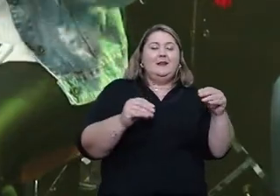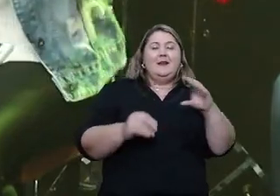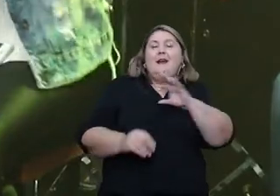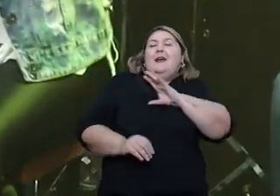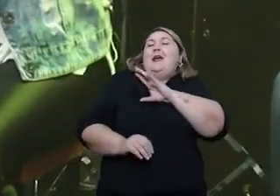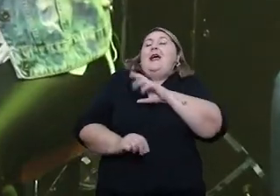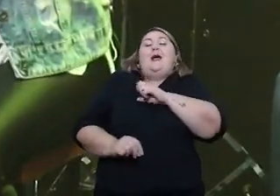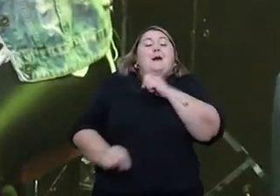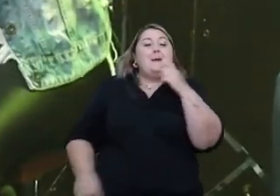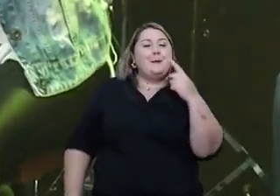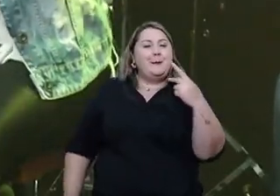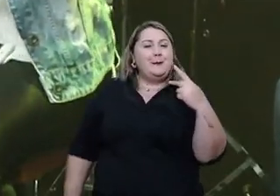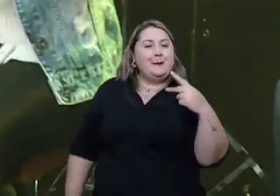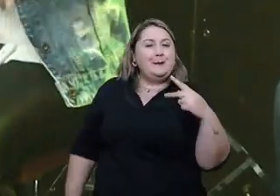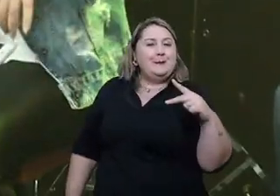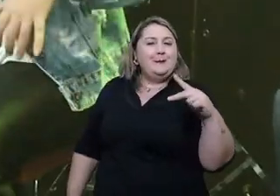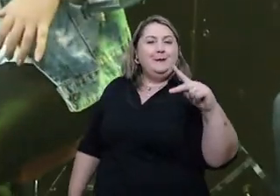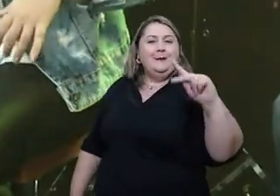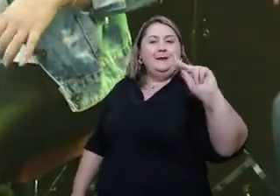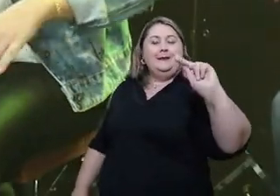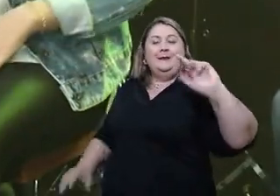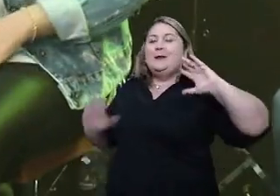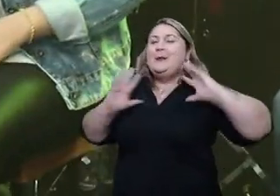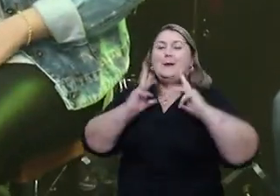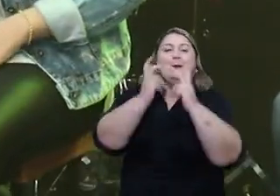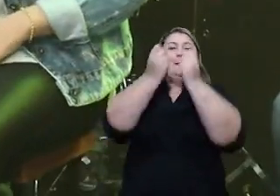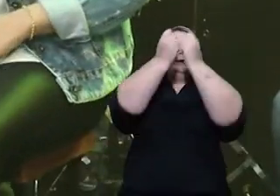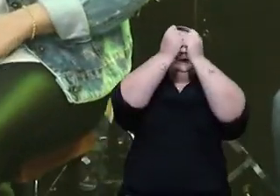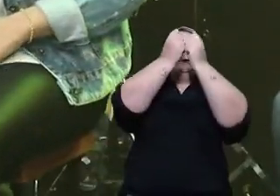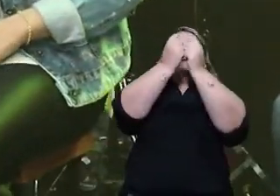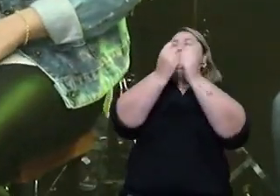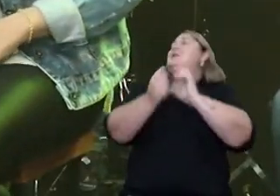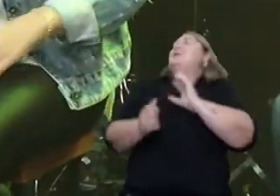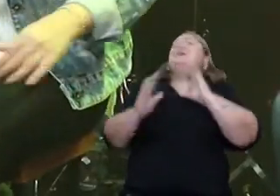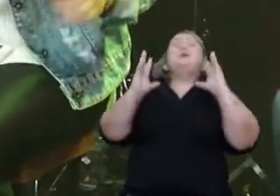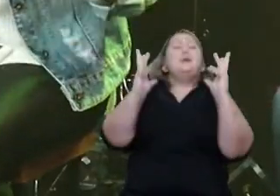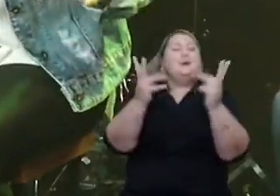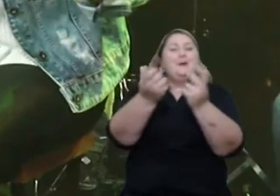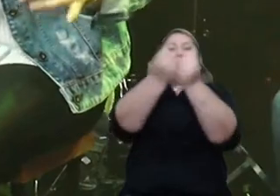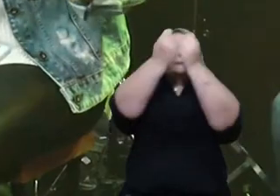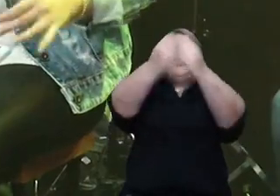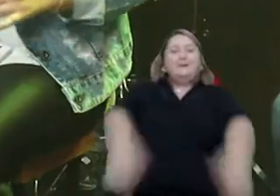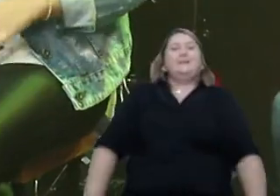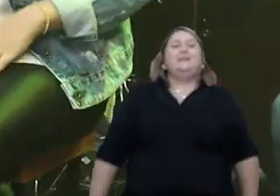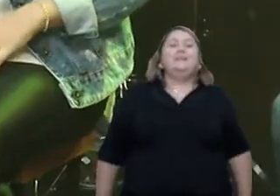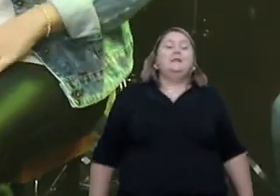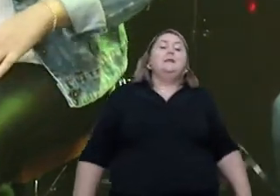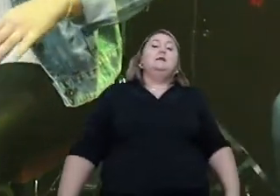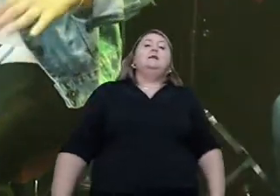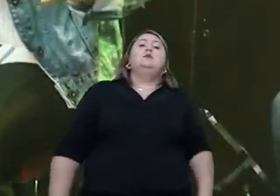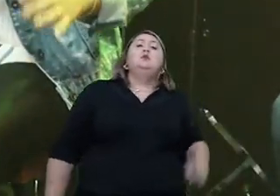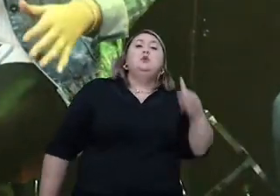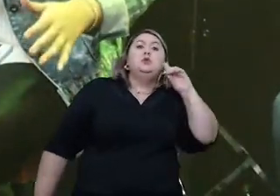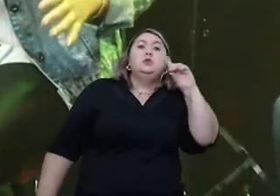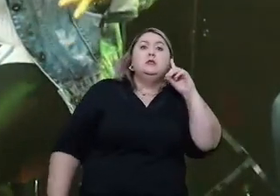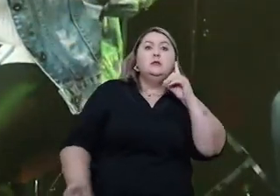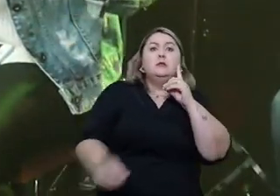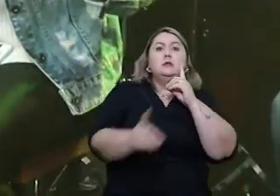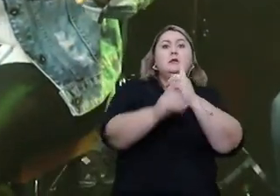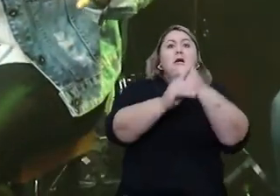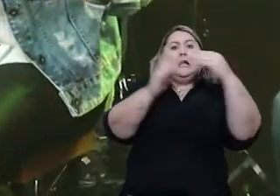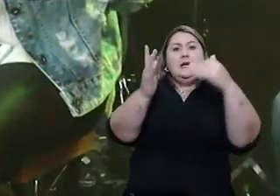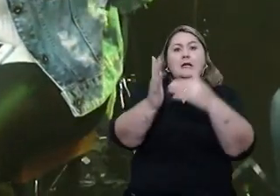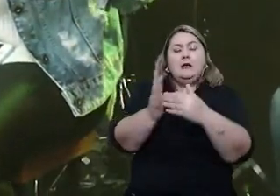sara. Seu amor ainda é tudo, tudo.